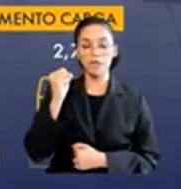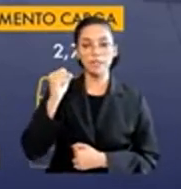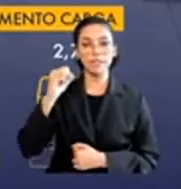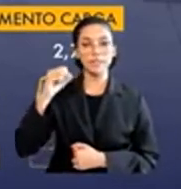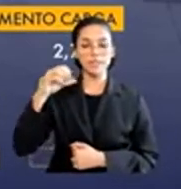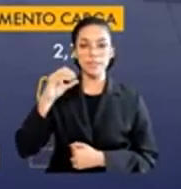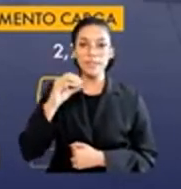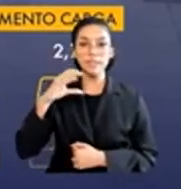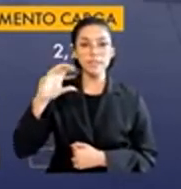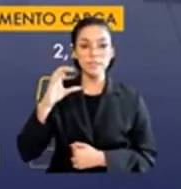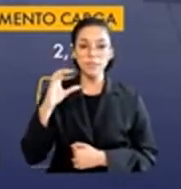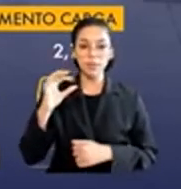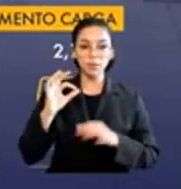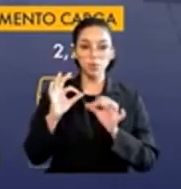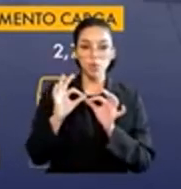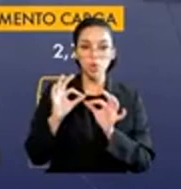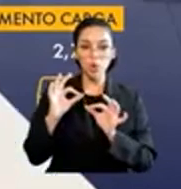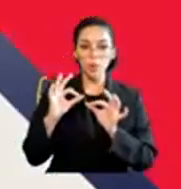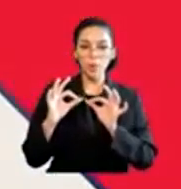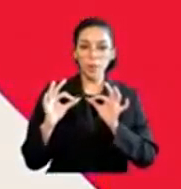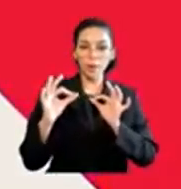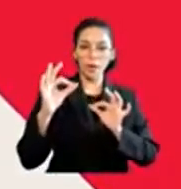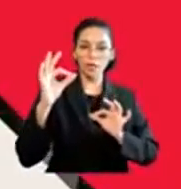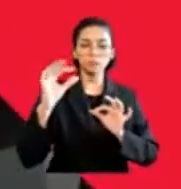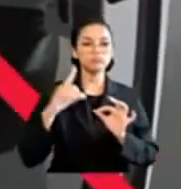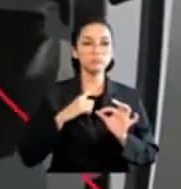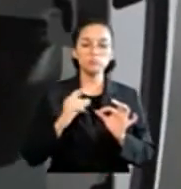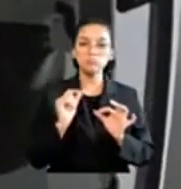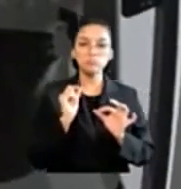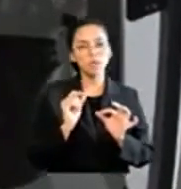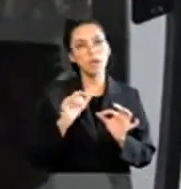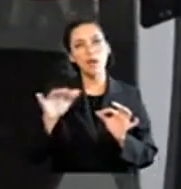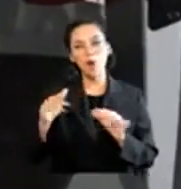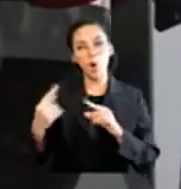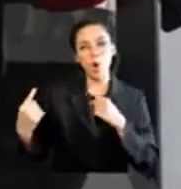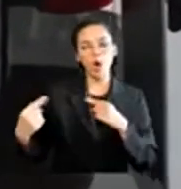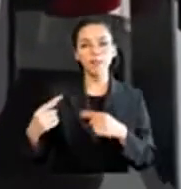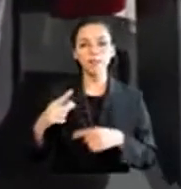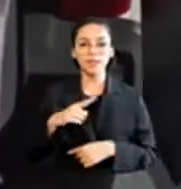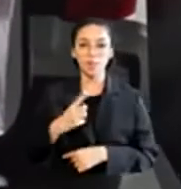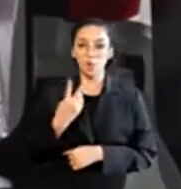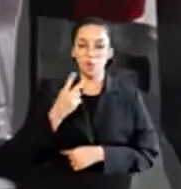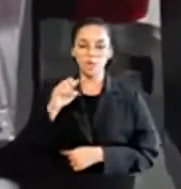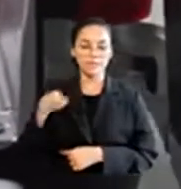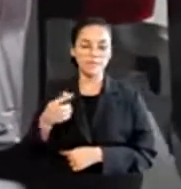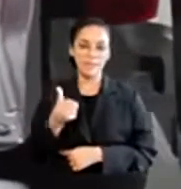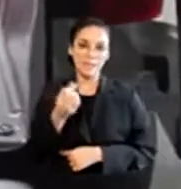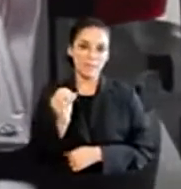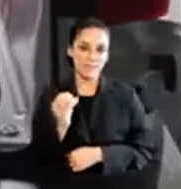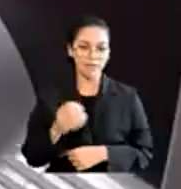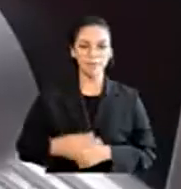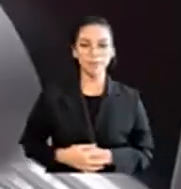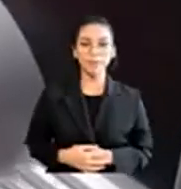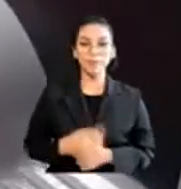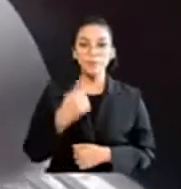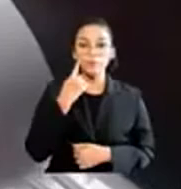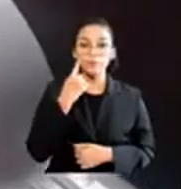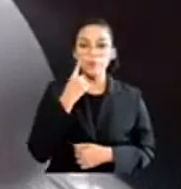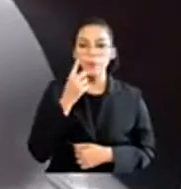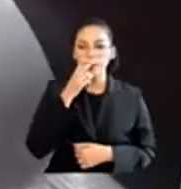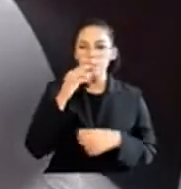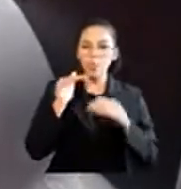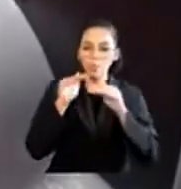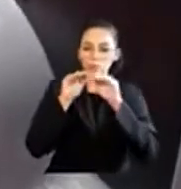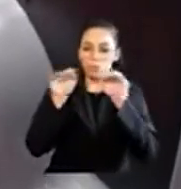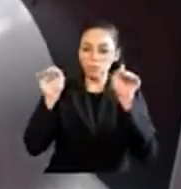concorrentes têm 2,60 ou 2,70. O compartimento de carga é praticamente um cubo, totalmente